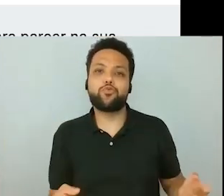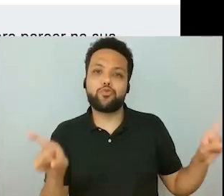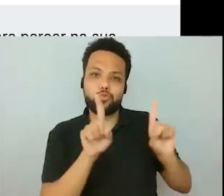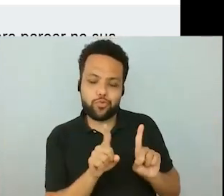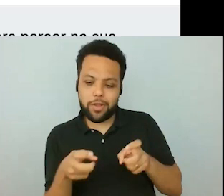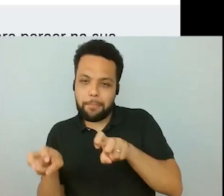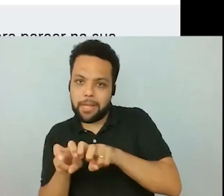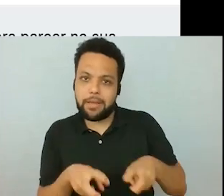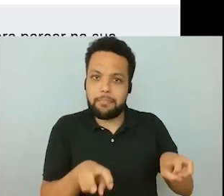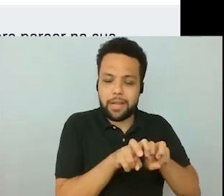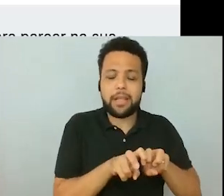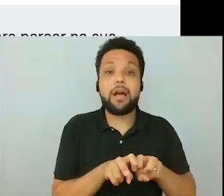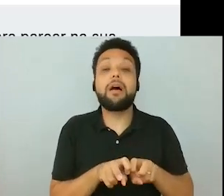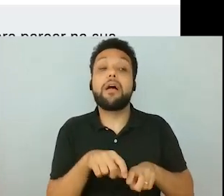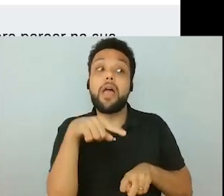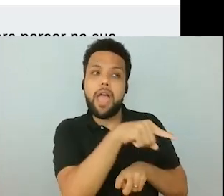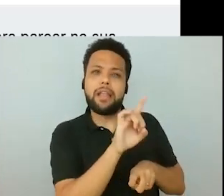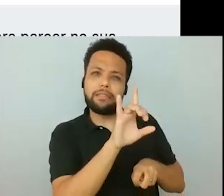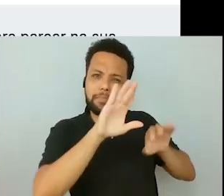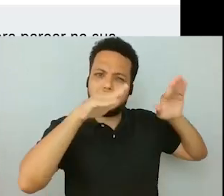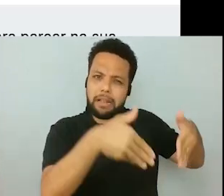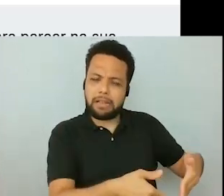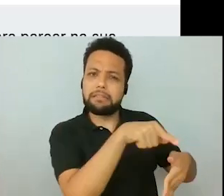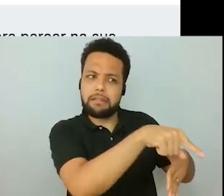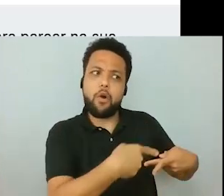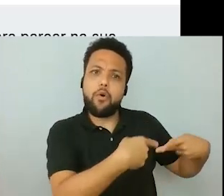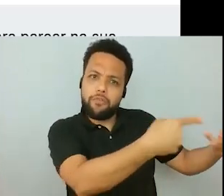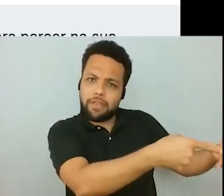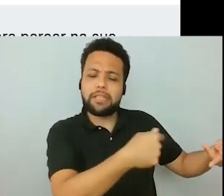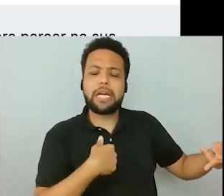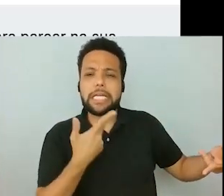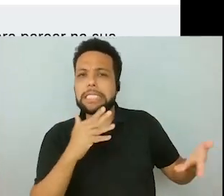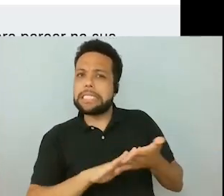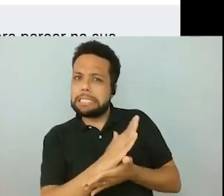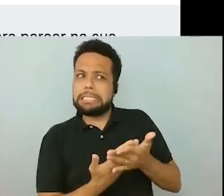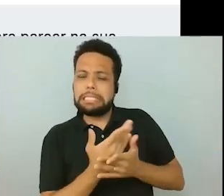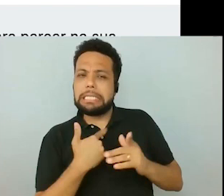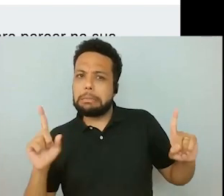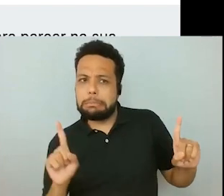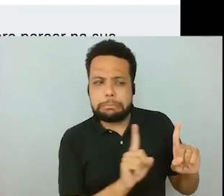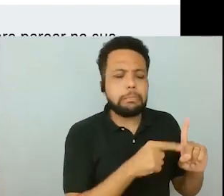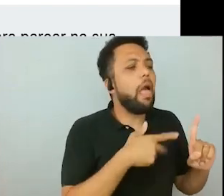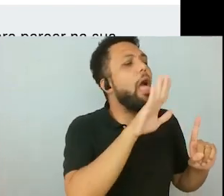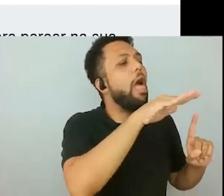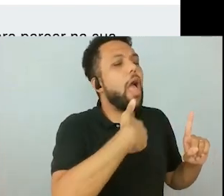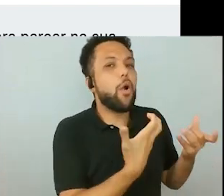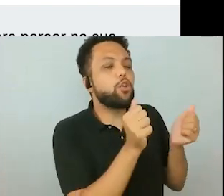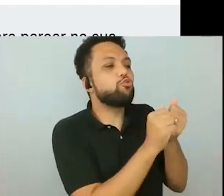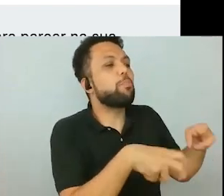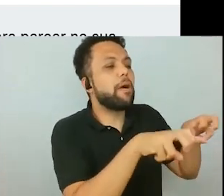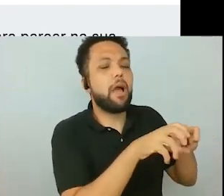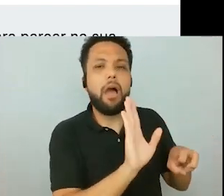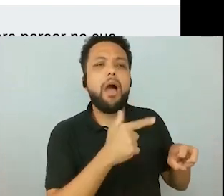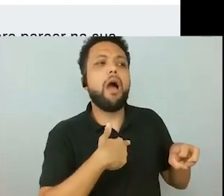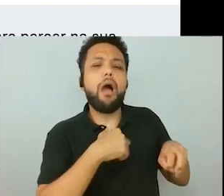área, te convida. E é desconfortável tu ir para a área dela e falar, eu quero parear contigo. Então, convidem as pessoas. E